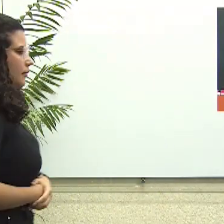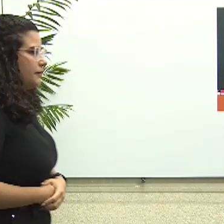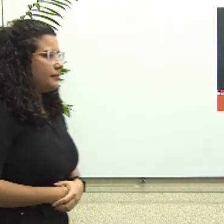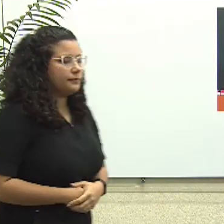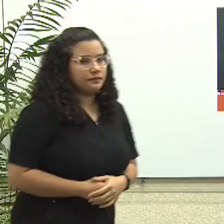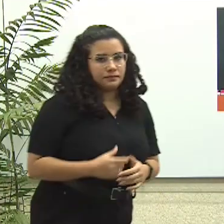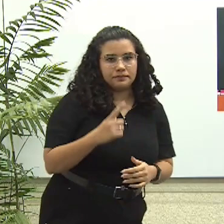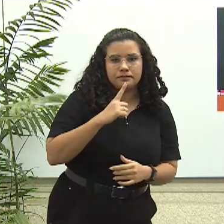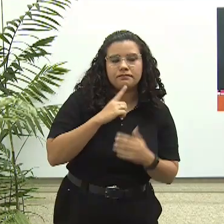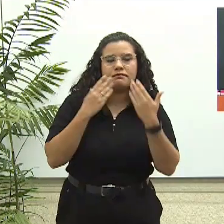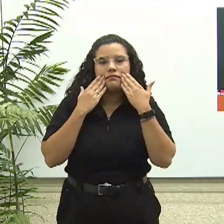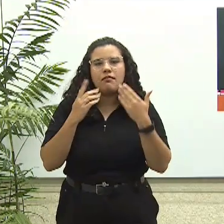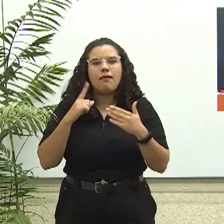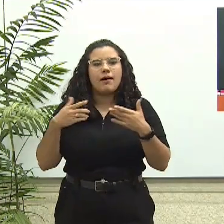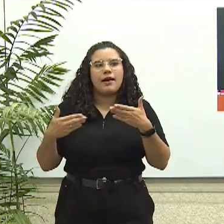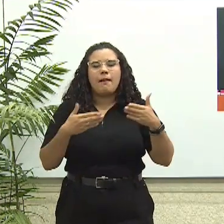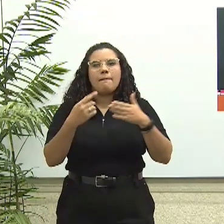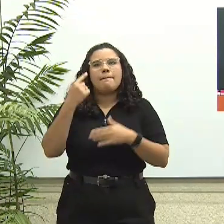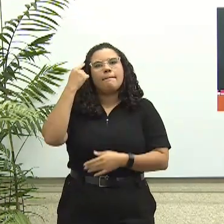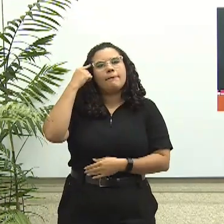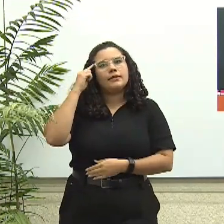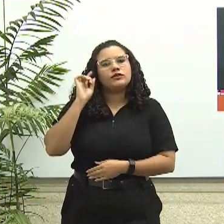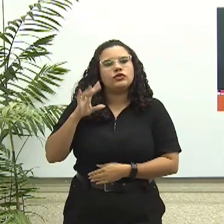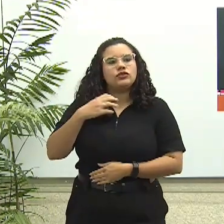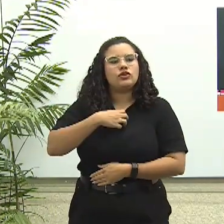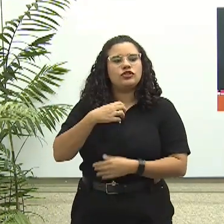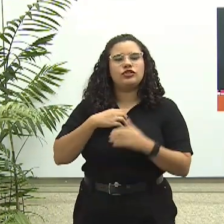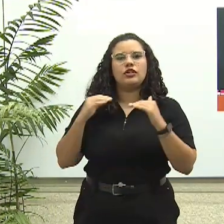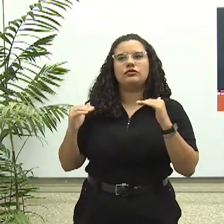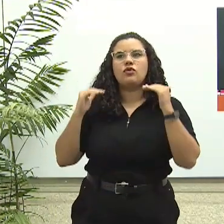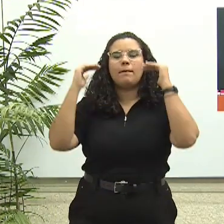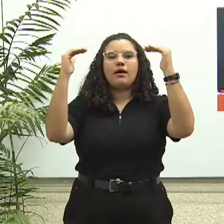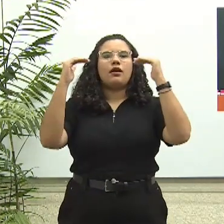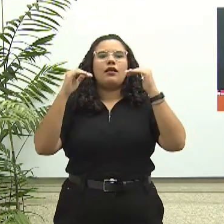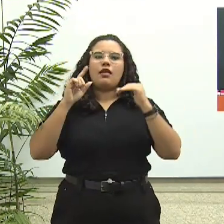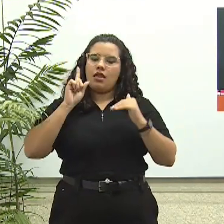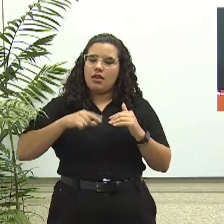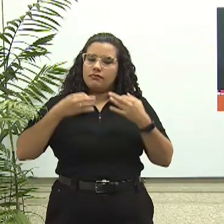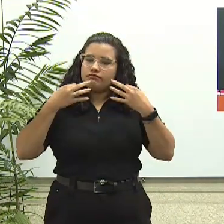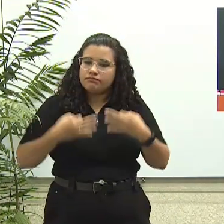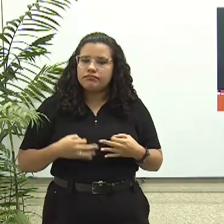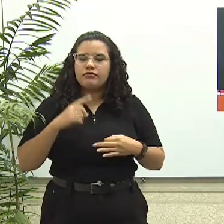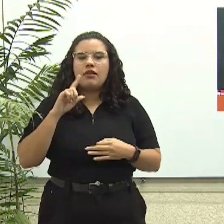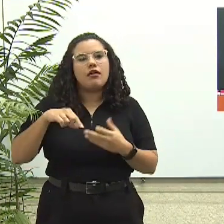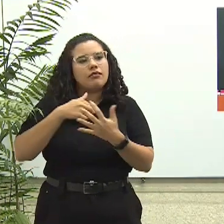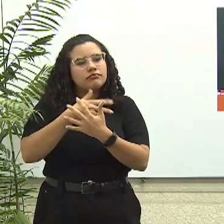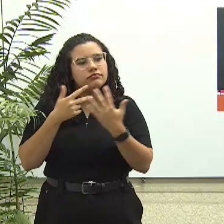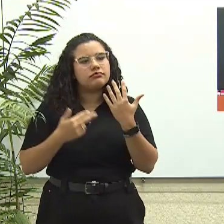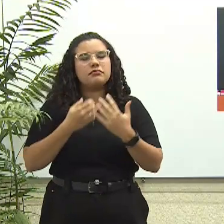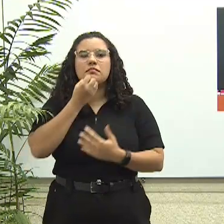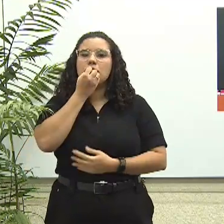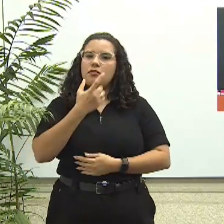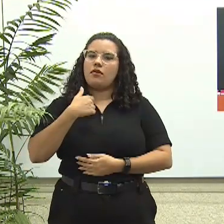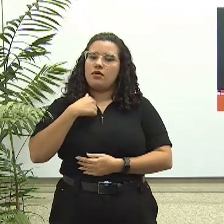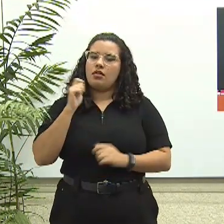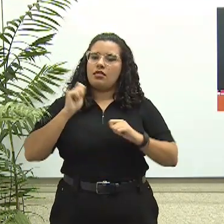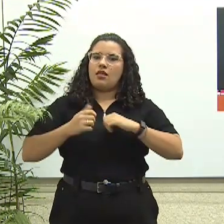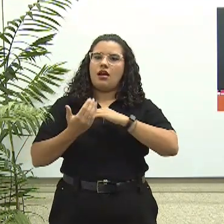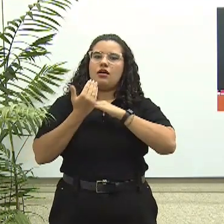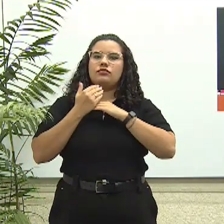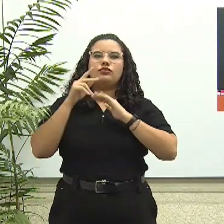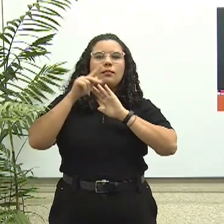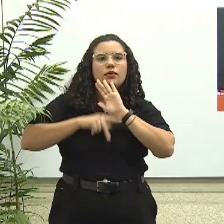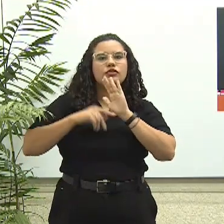e jargões pensar soberania é pensar alternativas concretas de parcerias que possam ser vantajosas para projetos de desenvolvimento